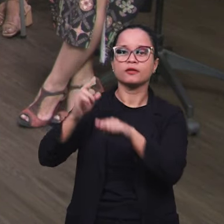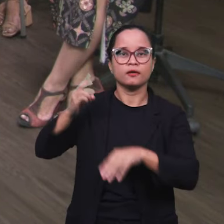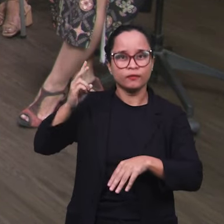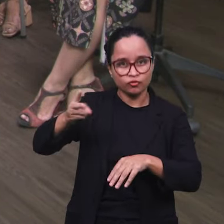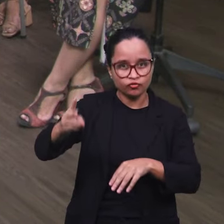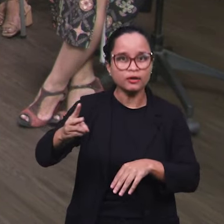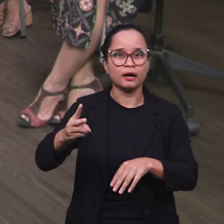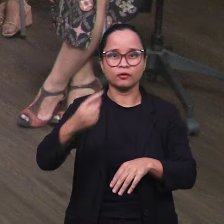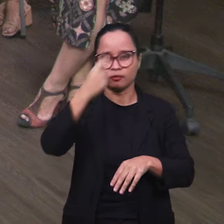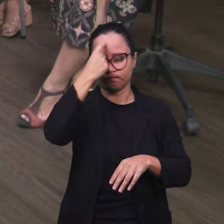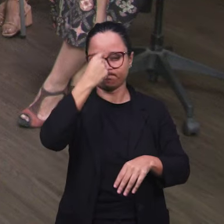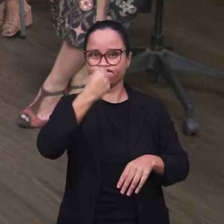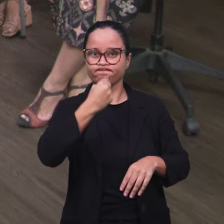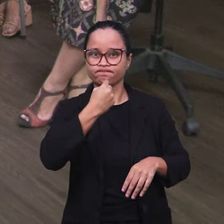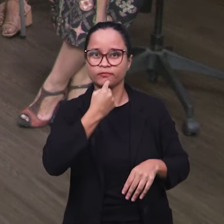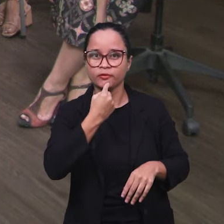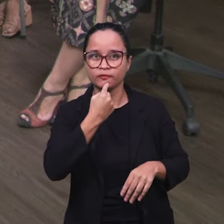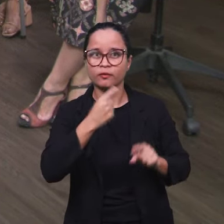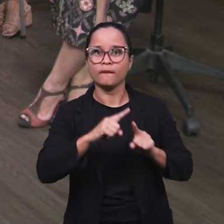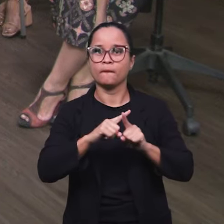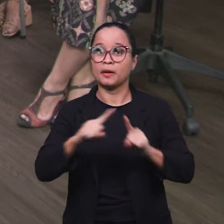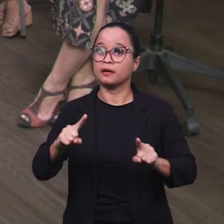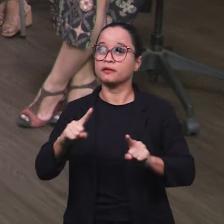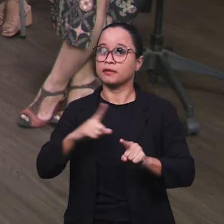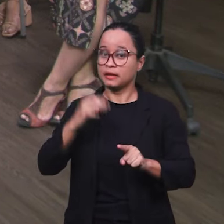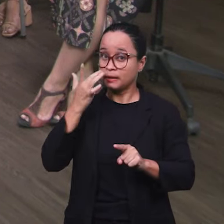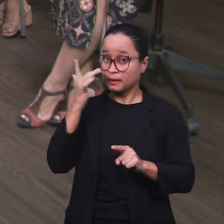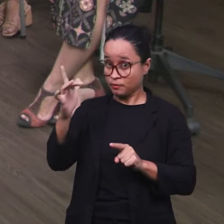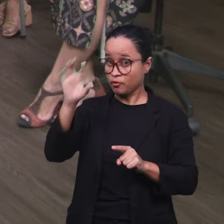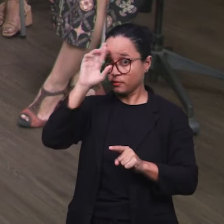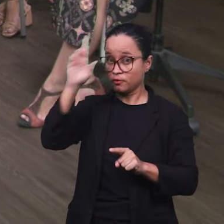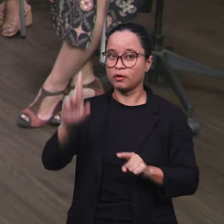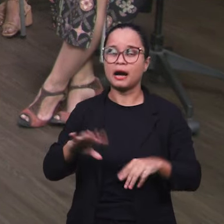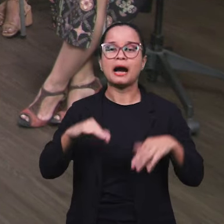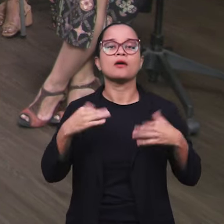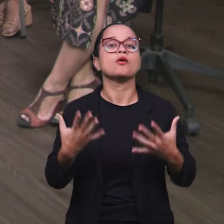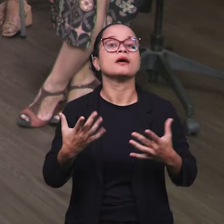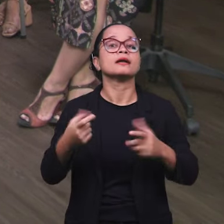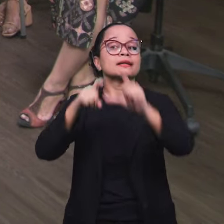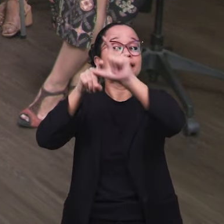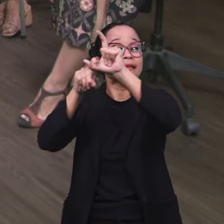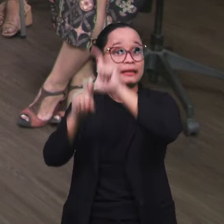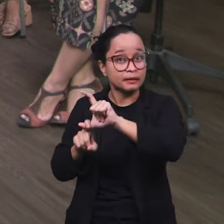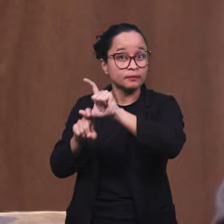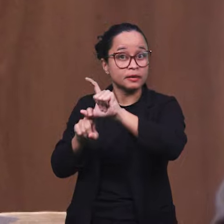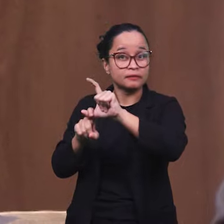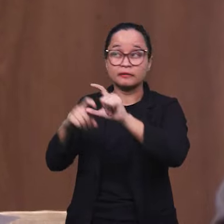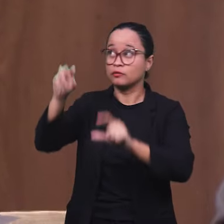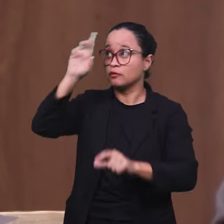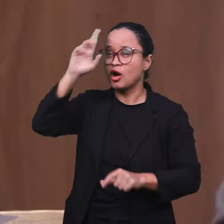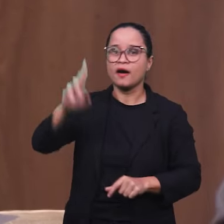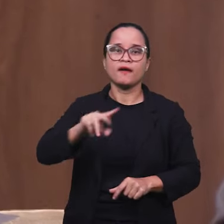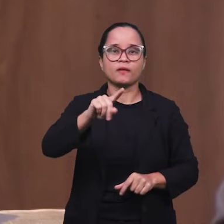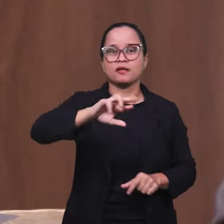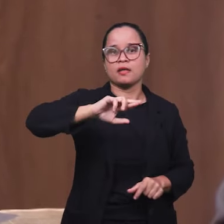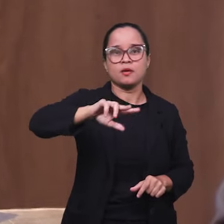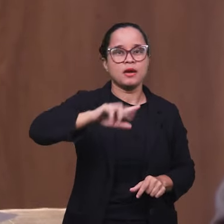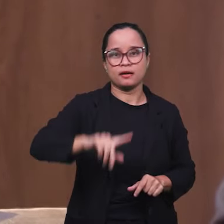disso. Você vai continuar com a sua personalidade, não é? Mas você vai fazer por temor ao Senhor. Dependente, você é dependente do